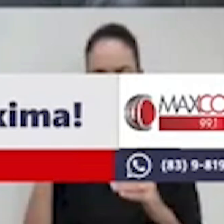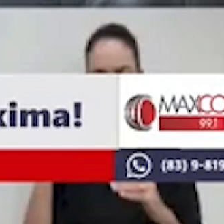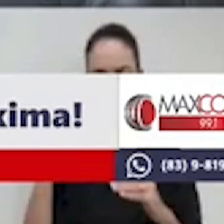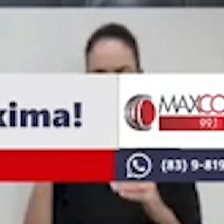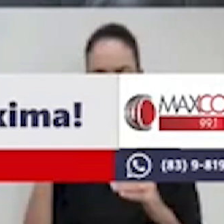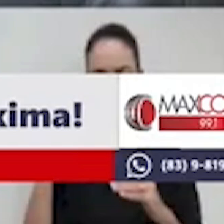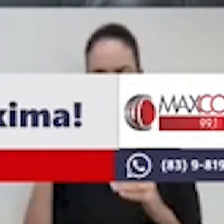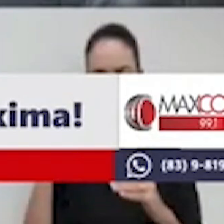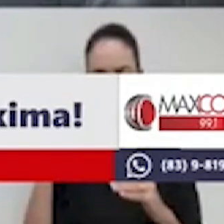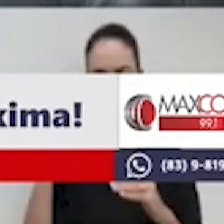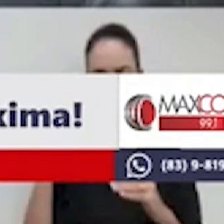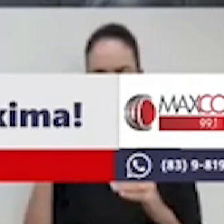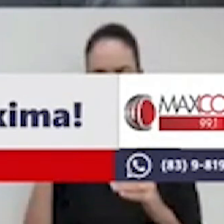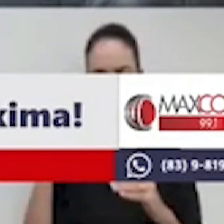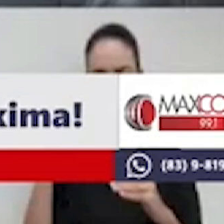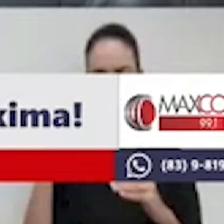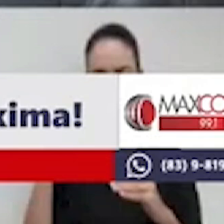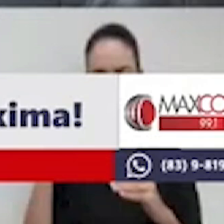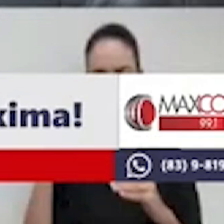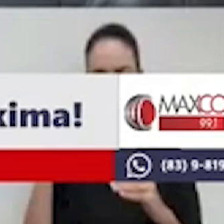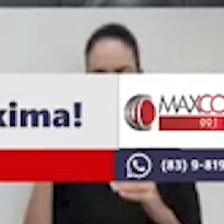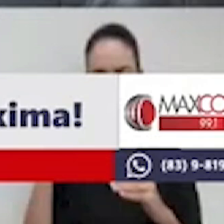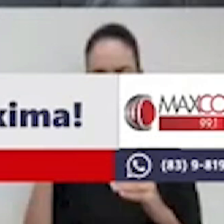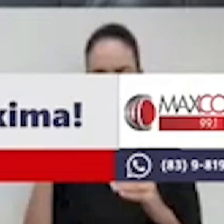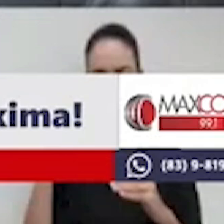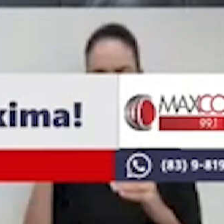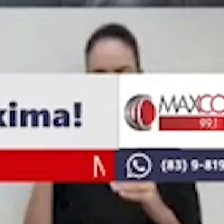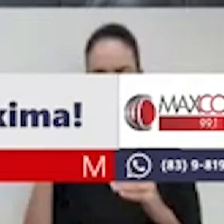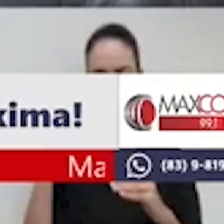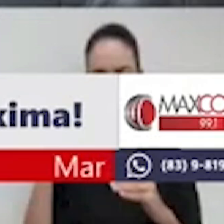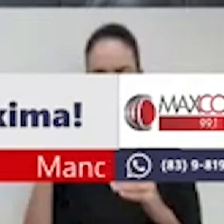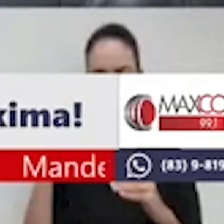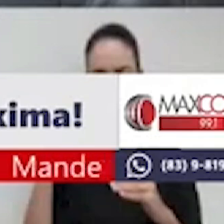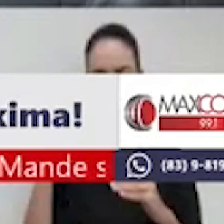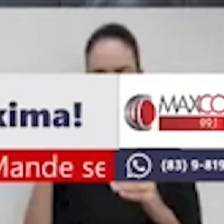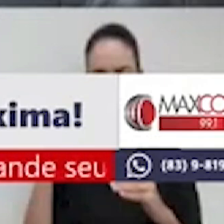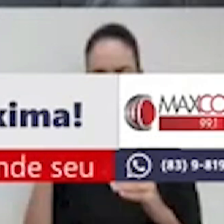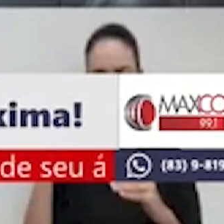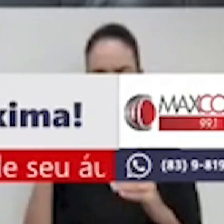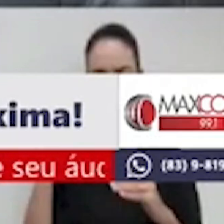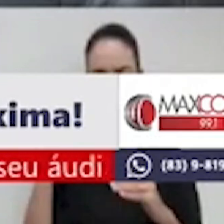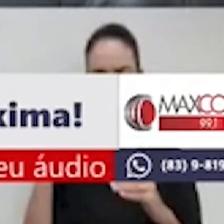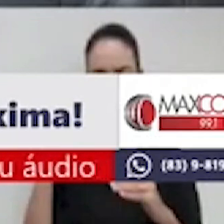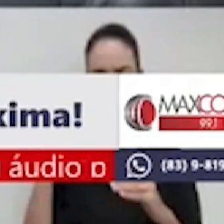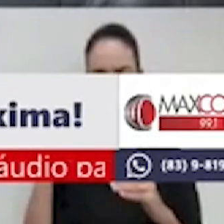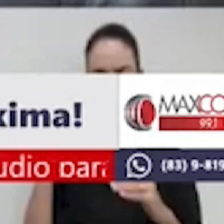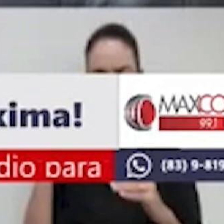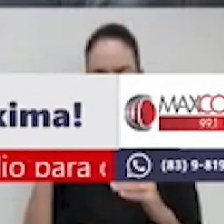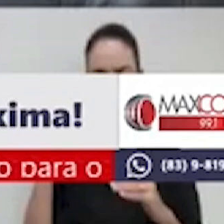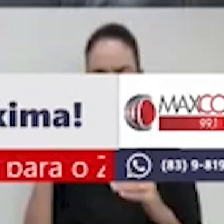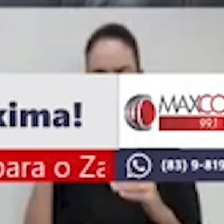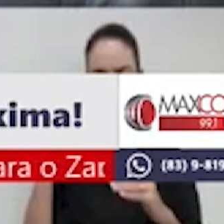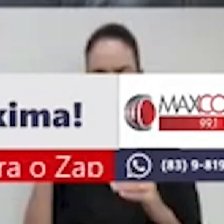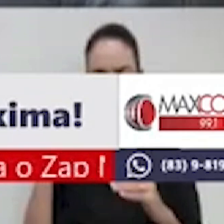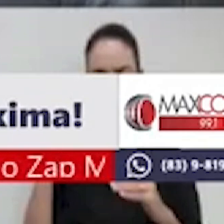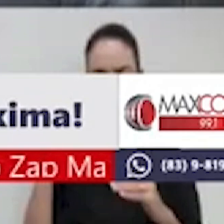usando de má-fé como é que sempre faz faz com os amigos de longas datas faz com os aliados que chegaram